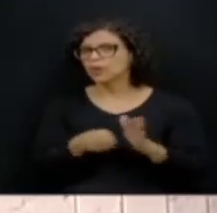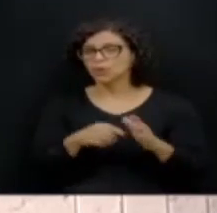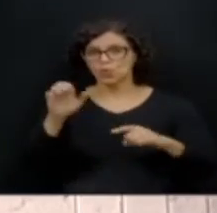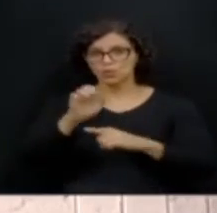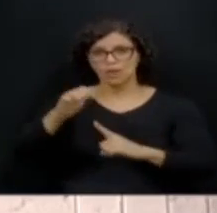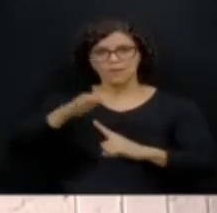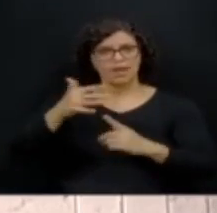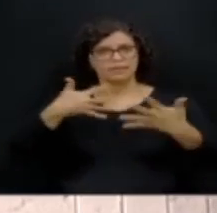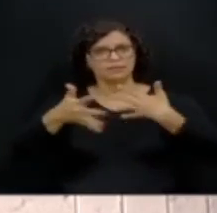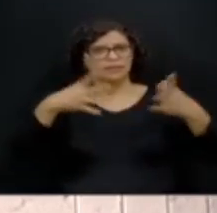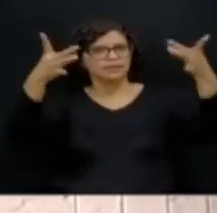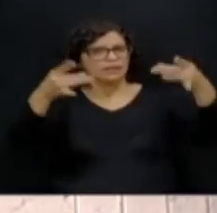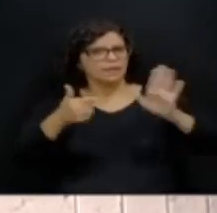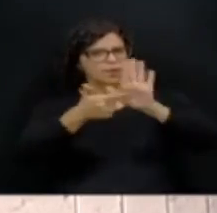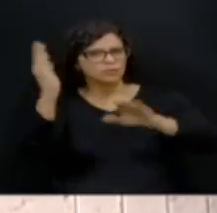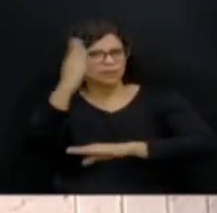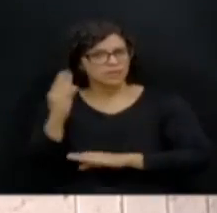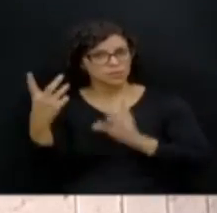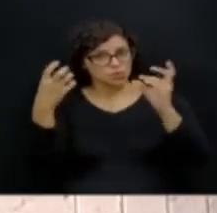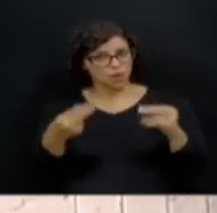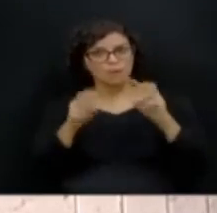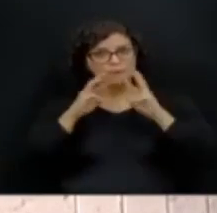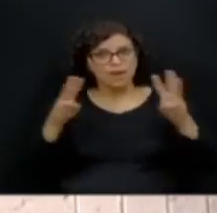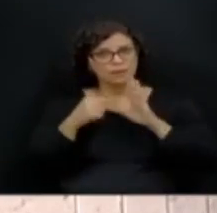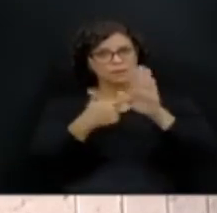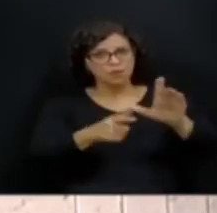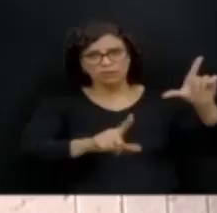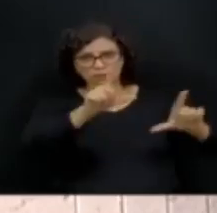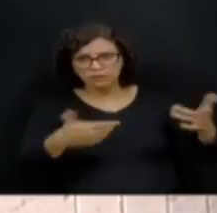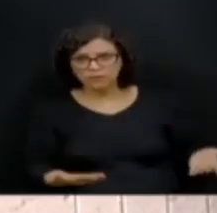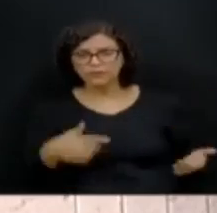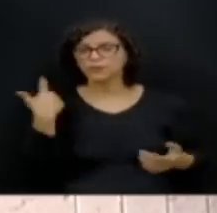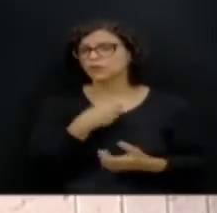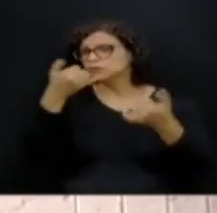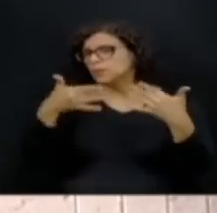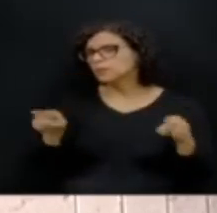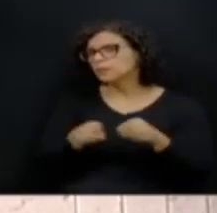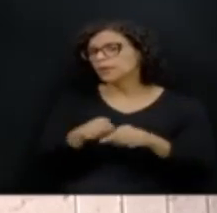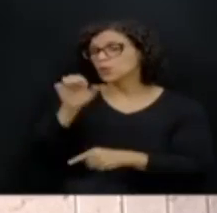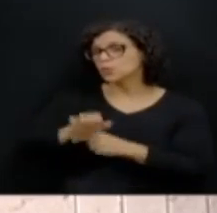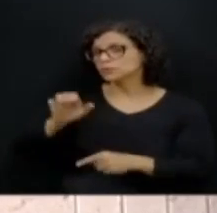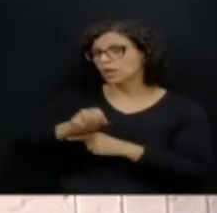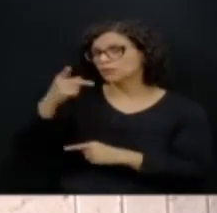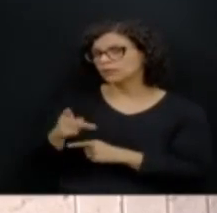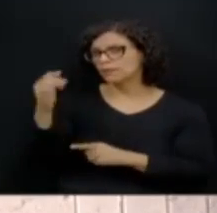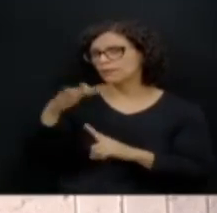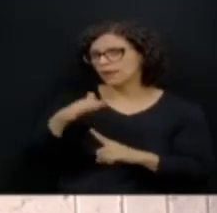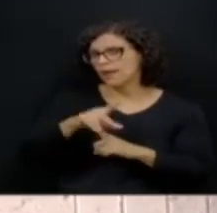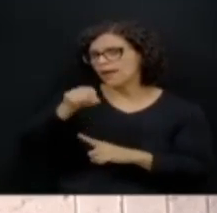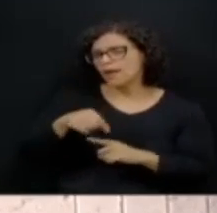mais transparente do Brasil, segundo a propaganda. Nós não estamos falando do Estado